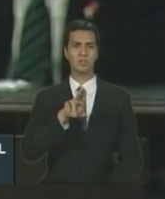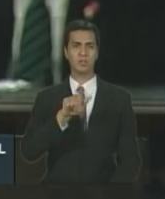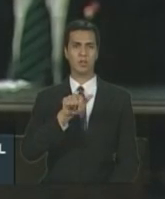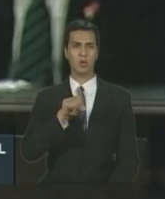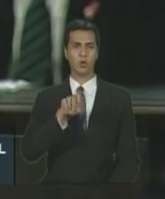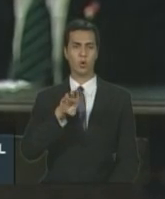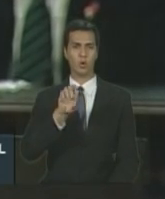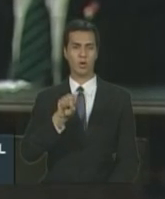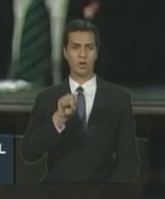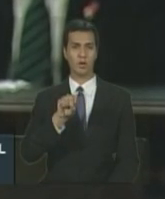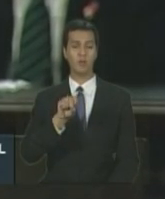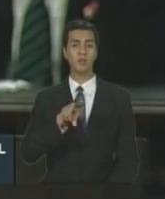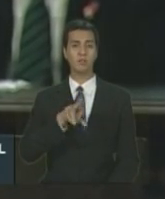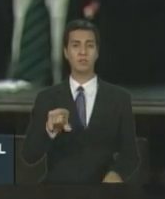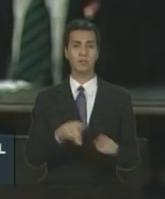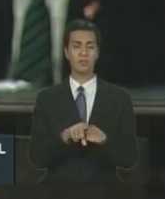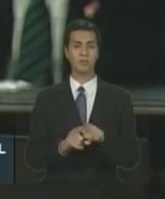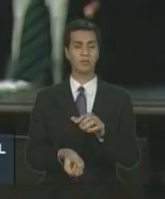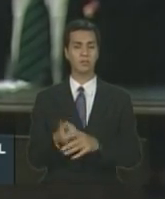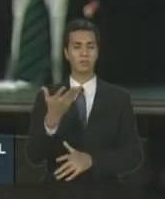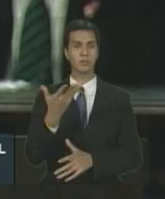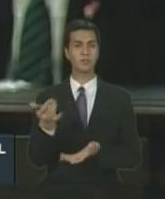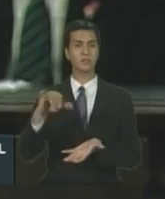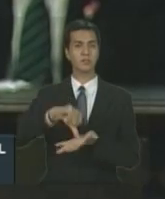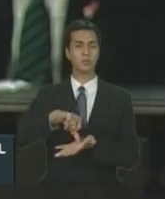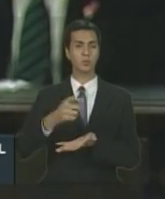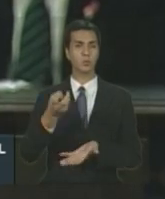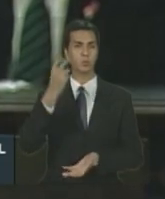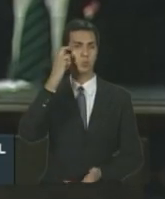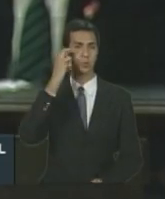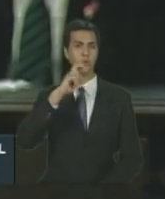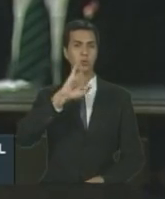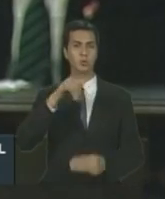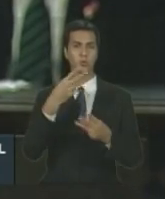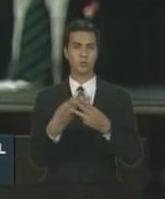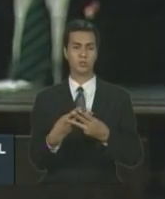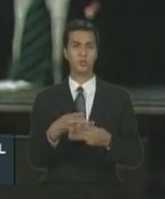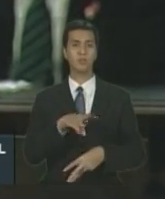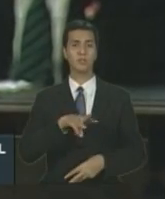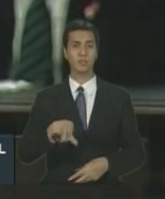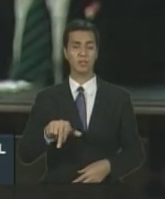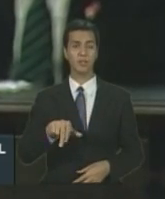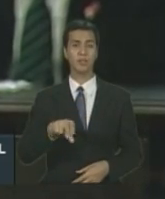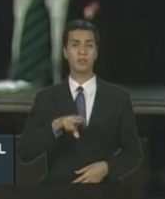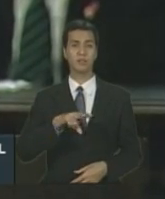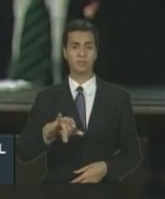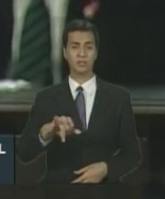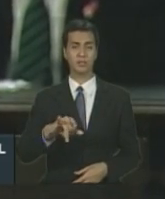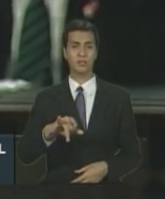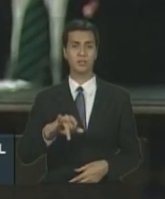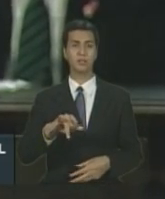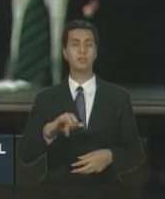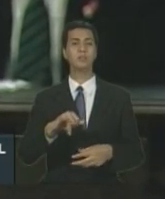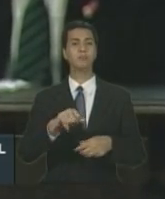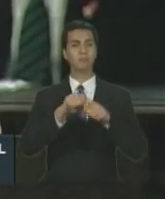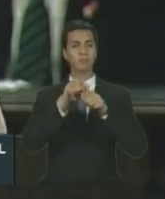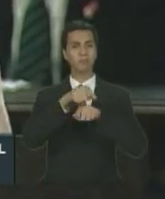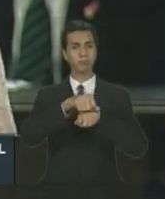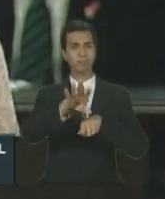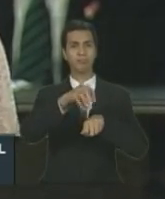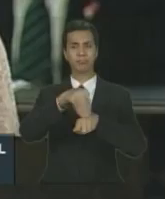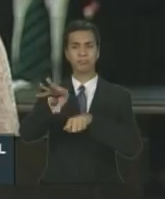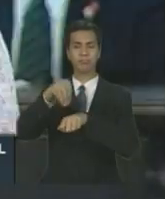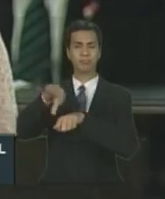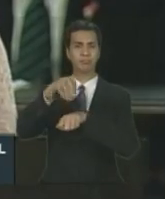de cultura judaica no Estado e permitirá ampliar e socializar o conhecimento judaico junto